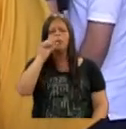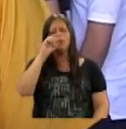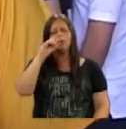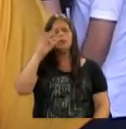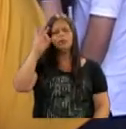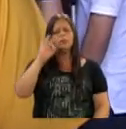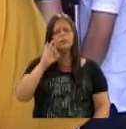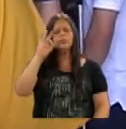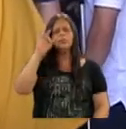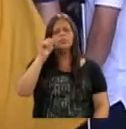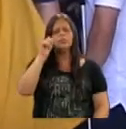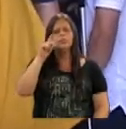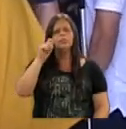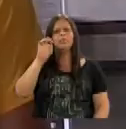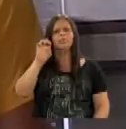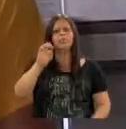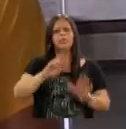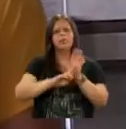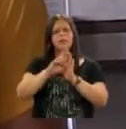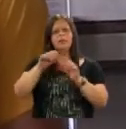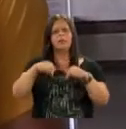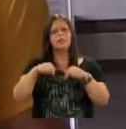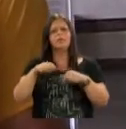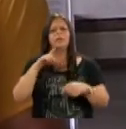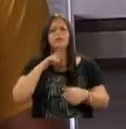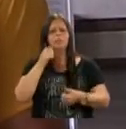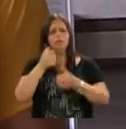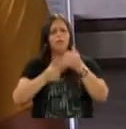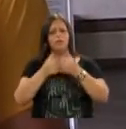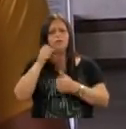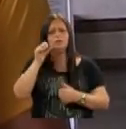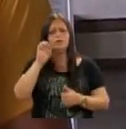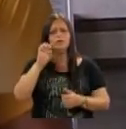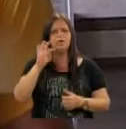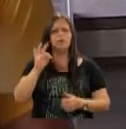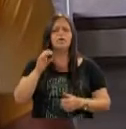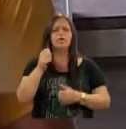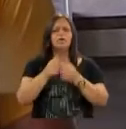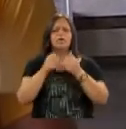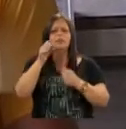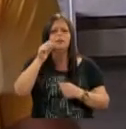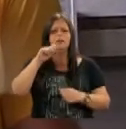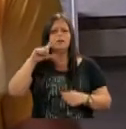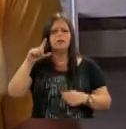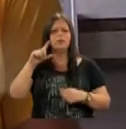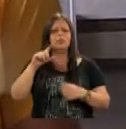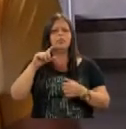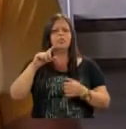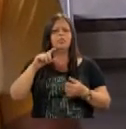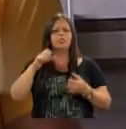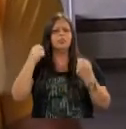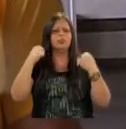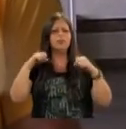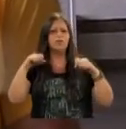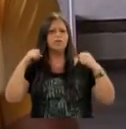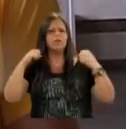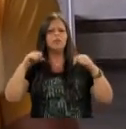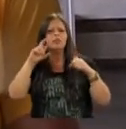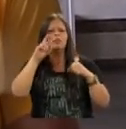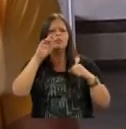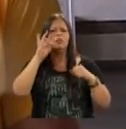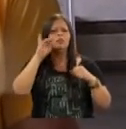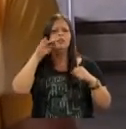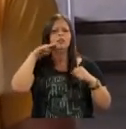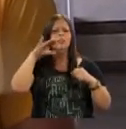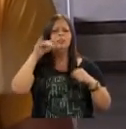das apaes representadas aqui nós temos o futebol sete futsal ginástica rítmica artística tênis de mesa